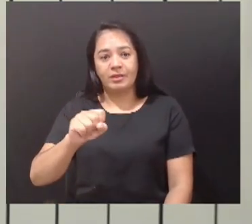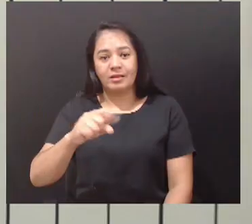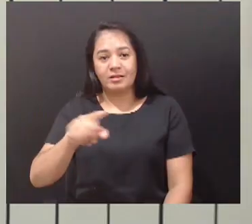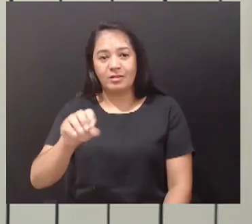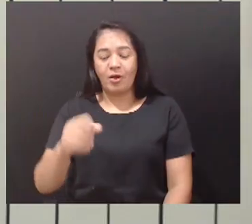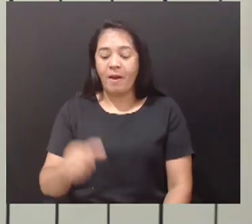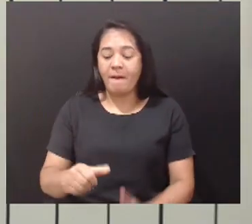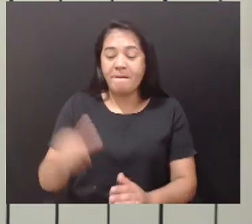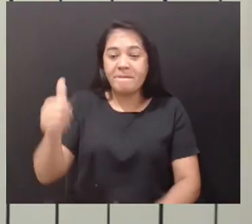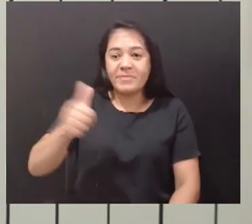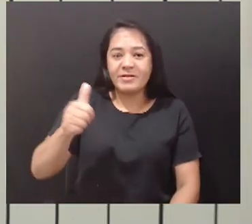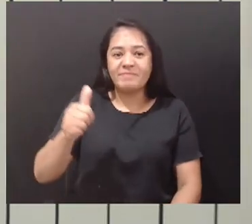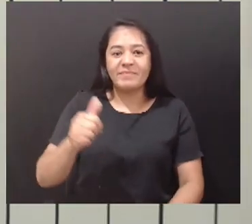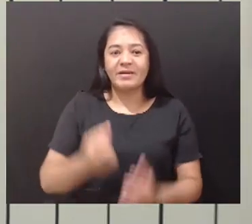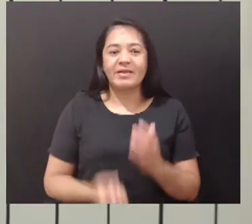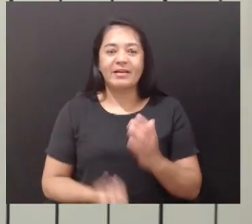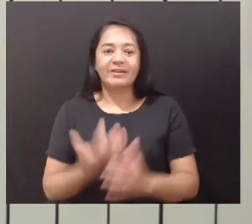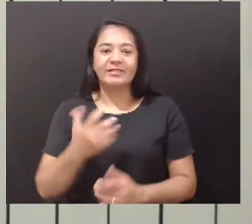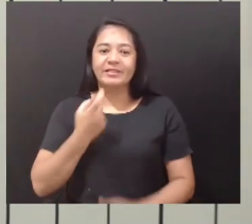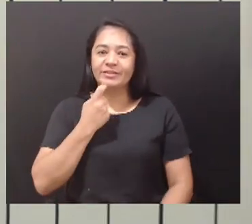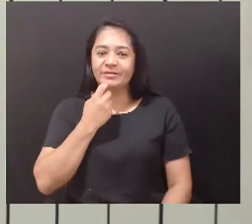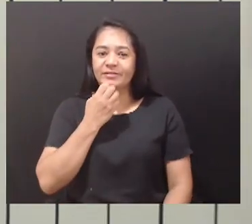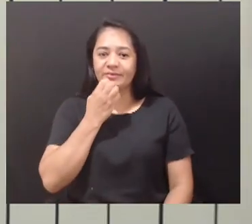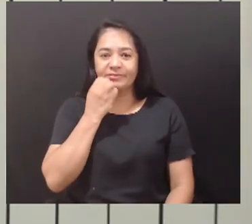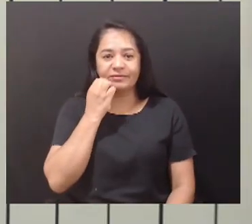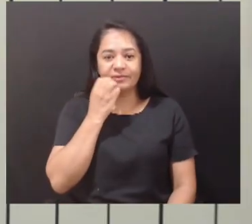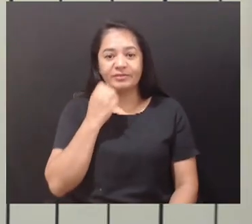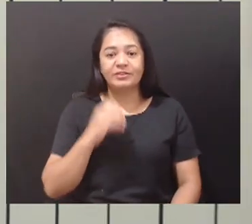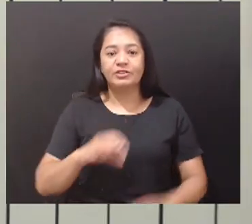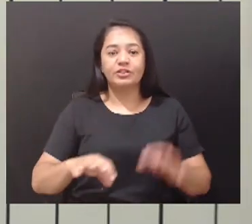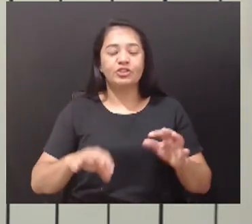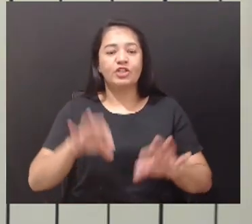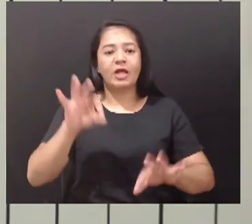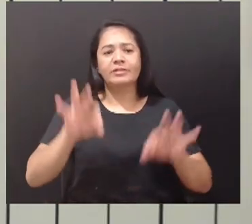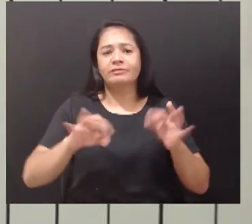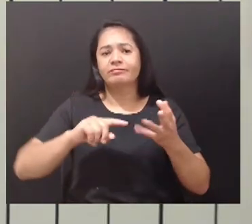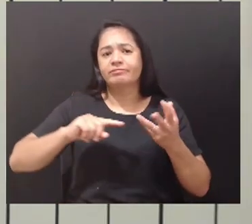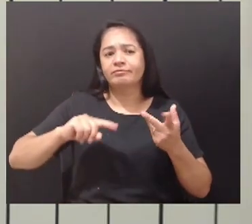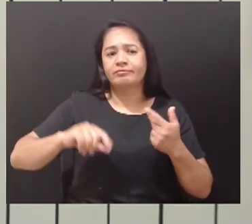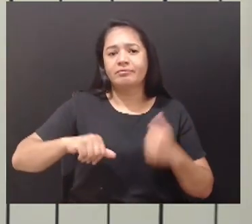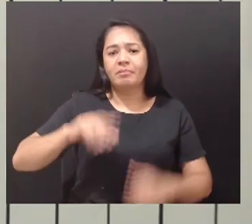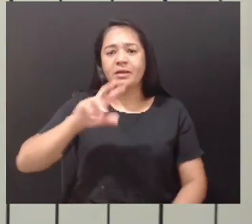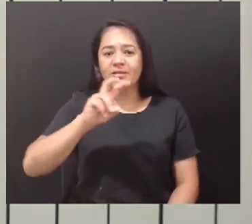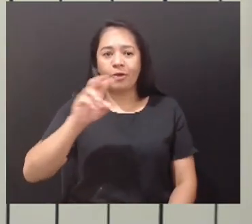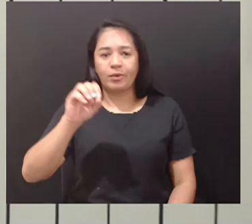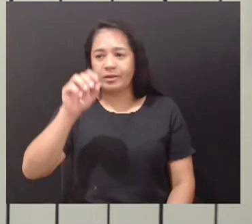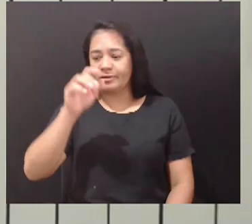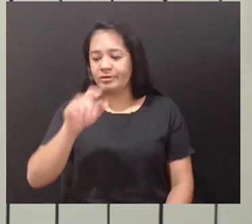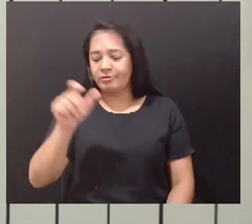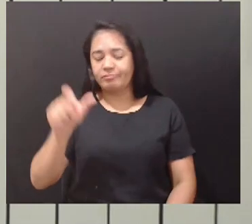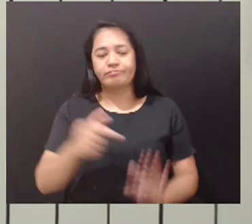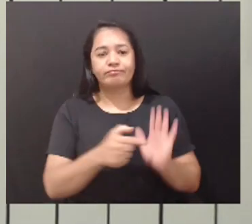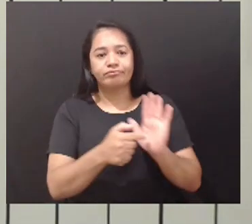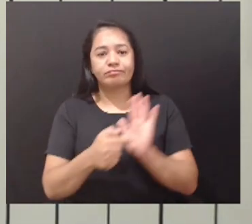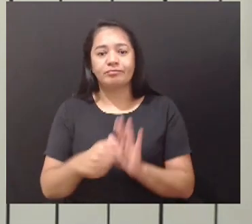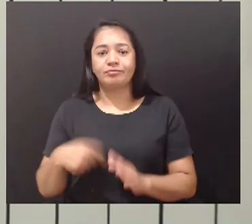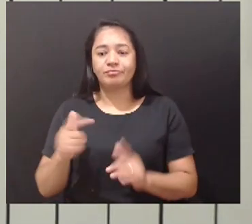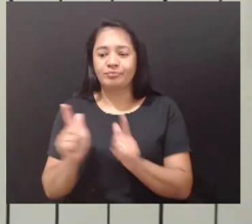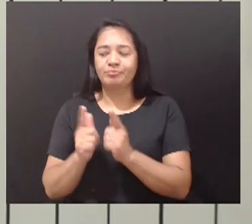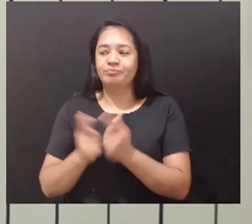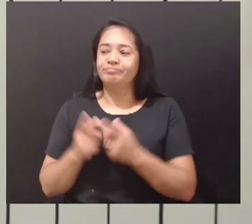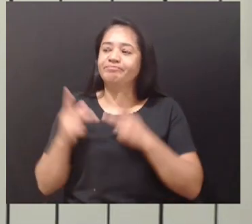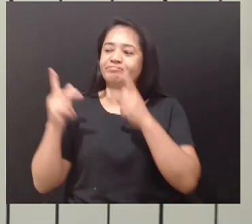de artesanato e artes manuais com mais de 50 expositores. Nossa equipe esteve lá e conta como